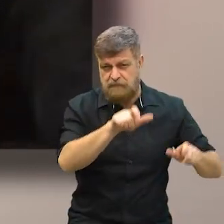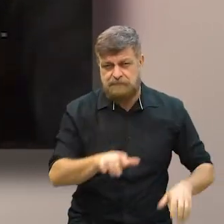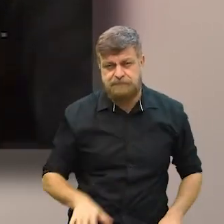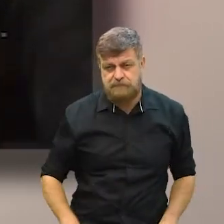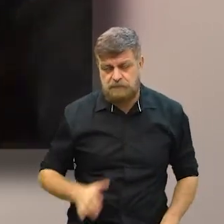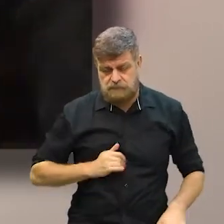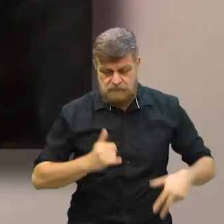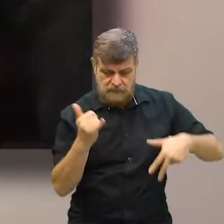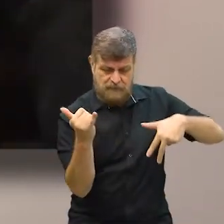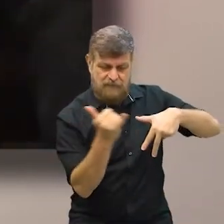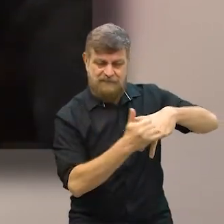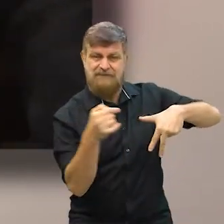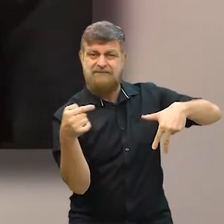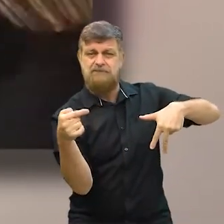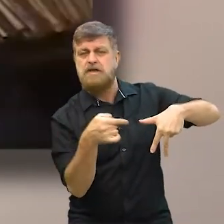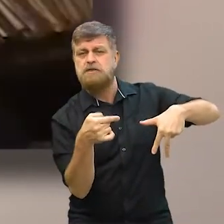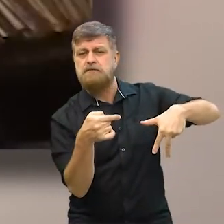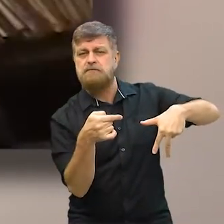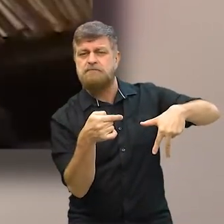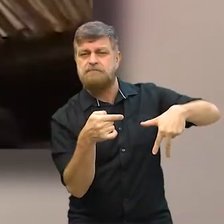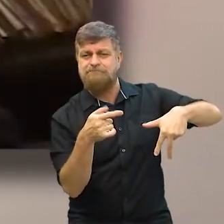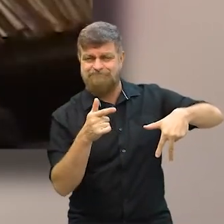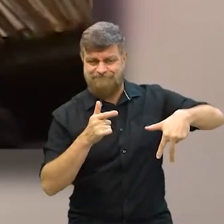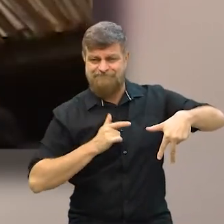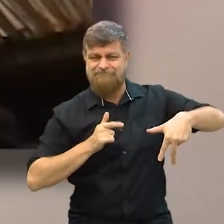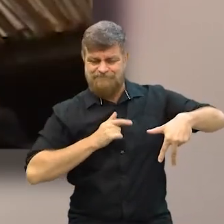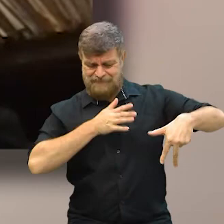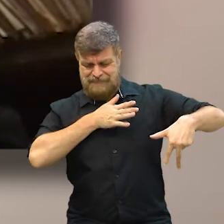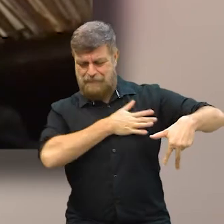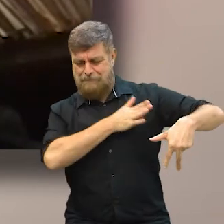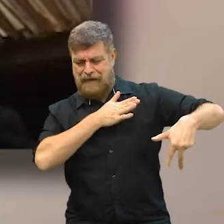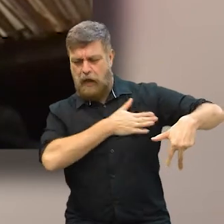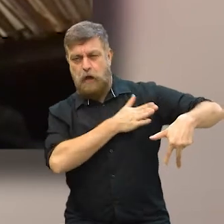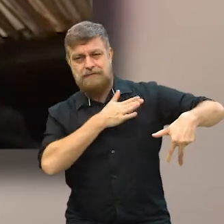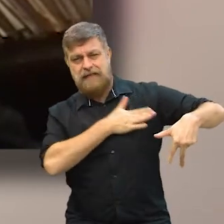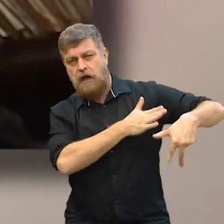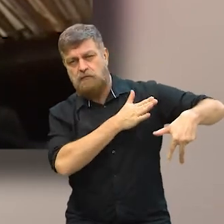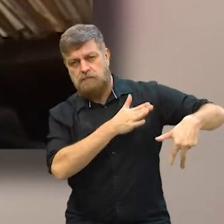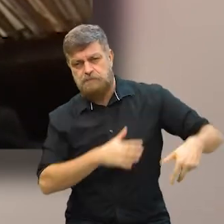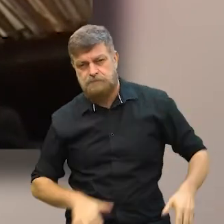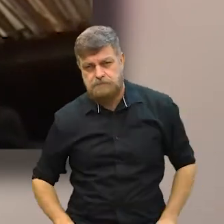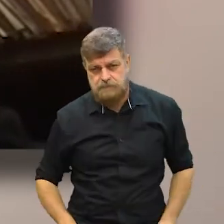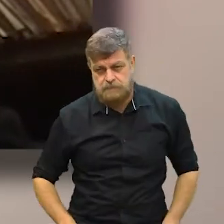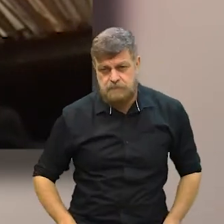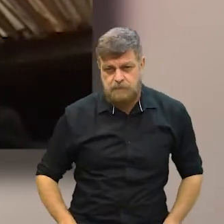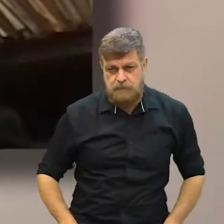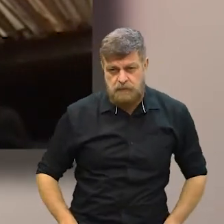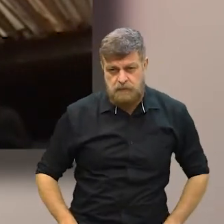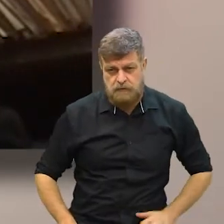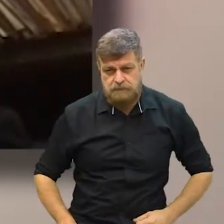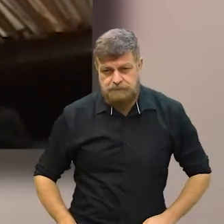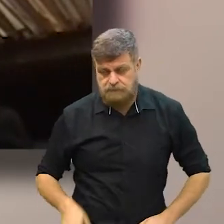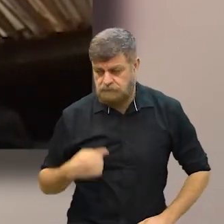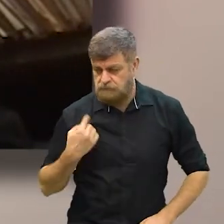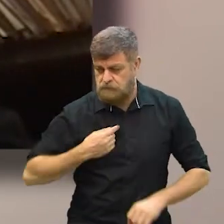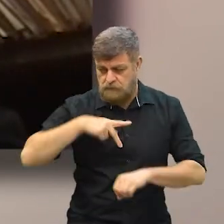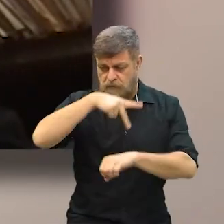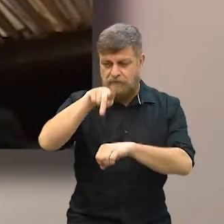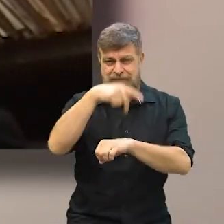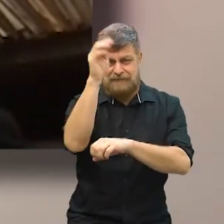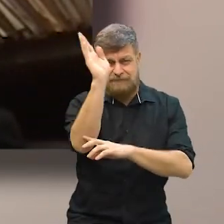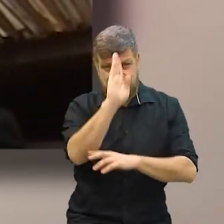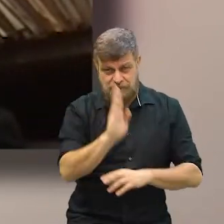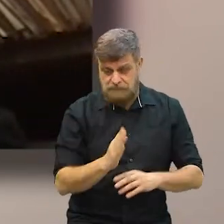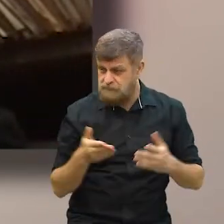sejam vítimas dessa condição. Por sinal, o nosso